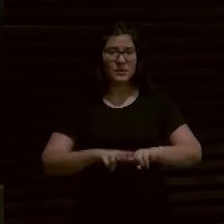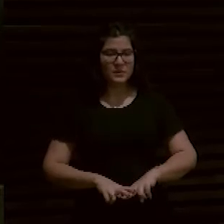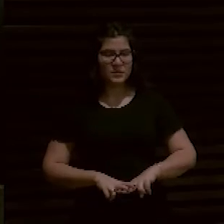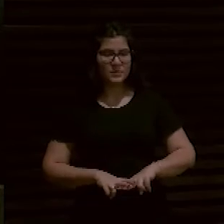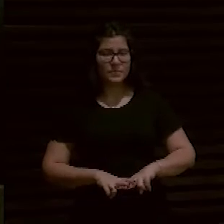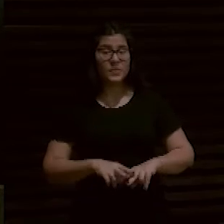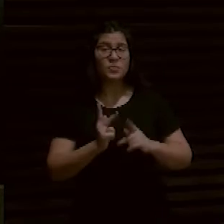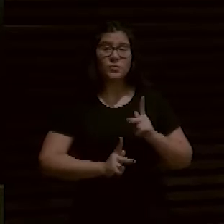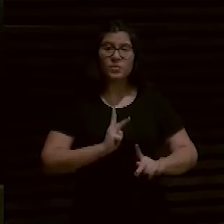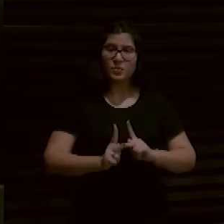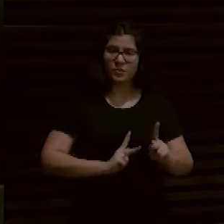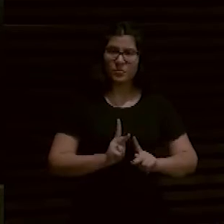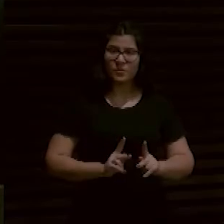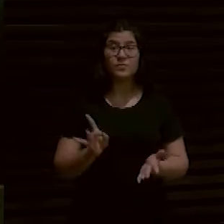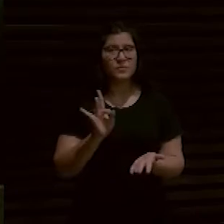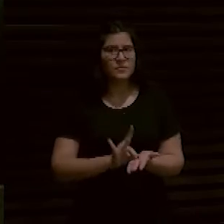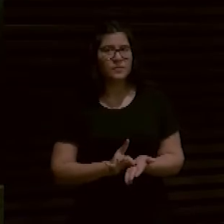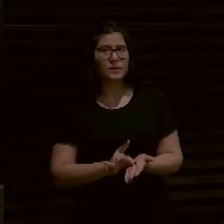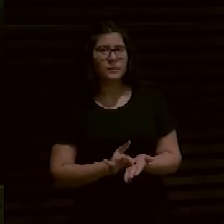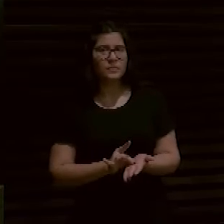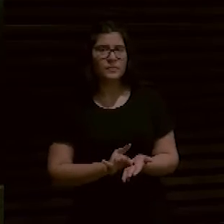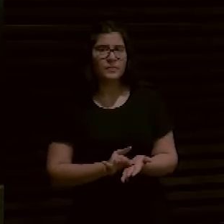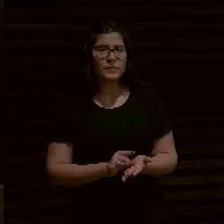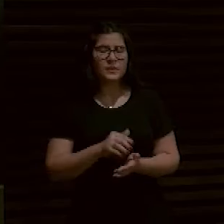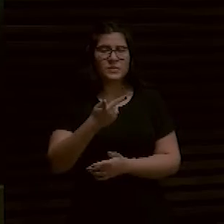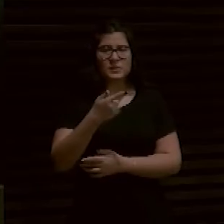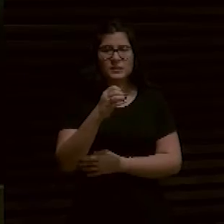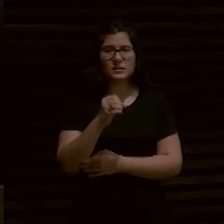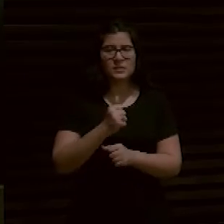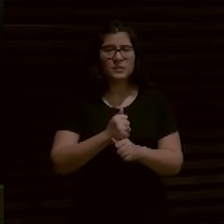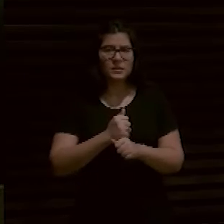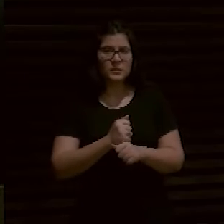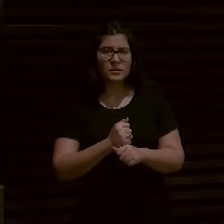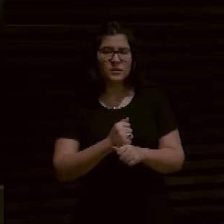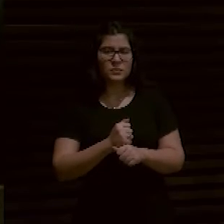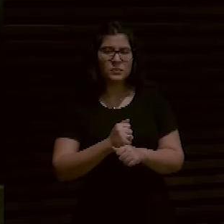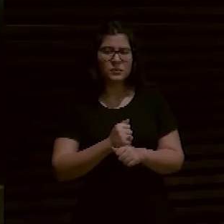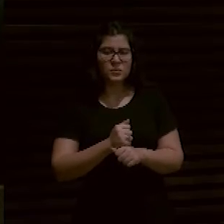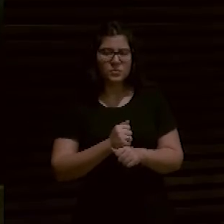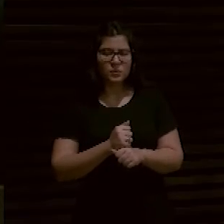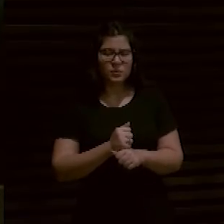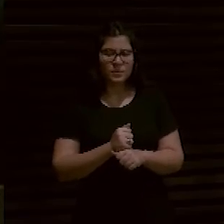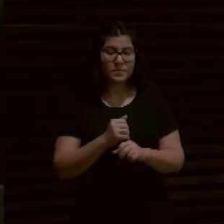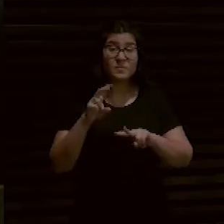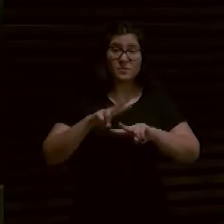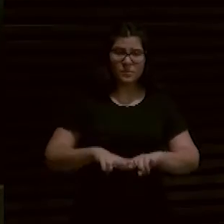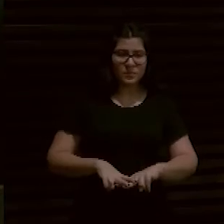povo iria passar, e por de fato passa, 70 anos sobre o jugo